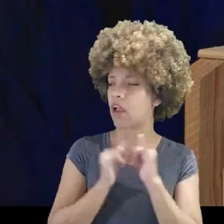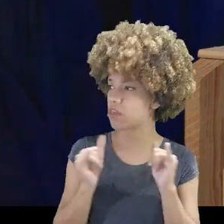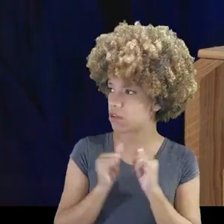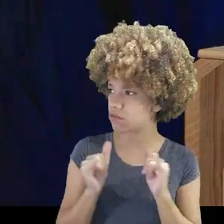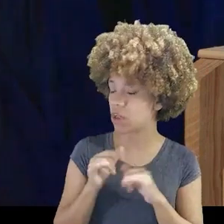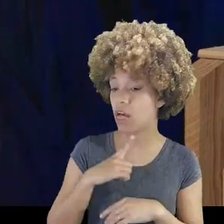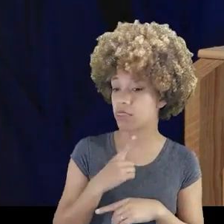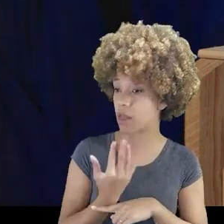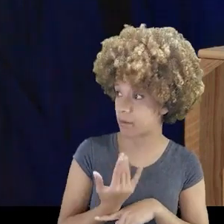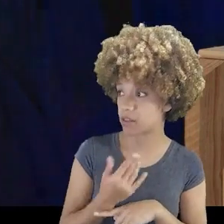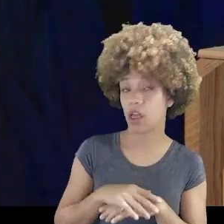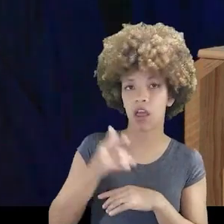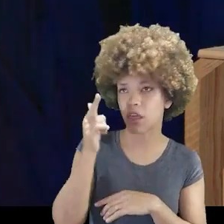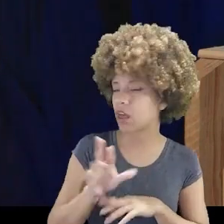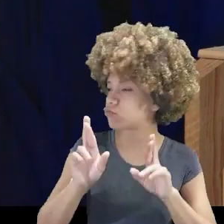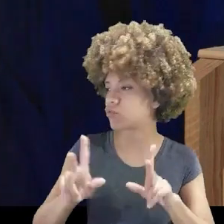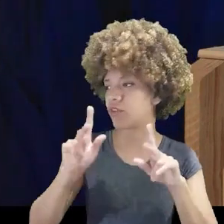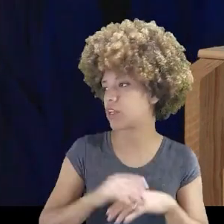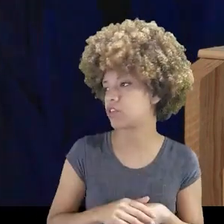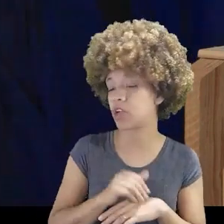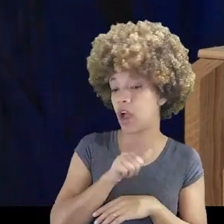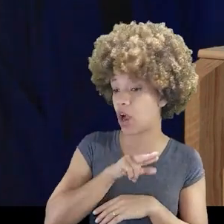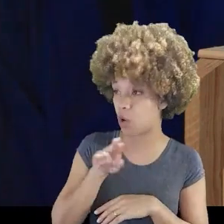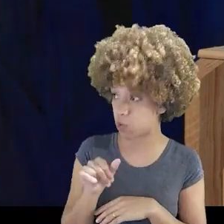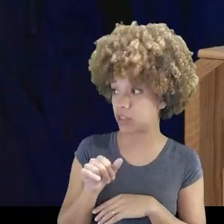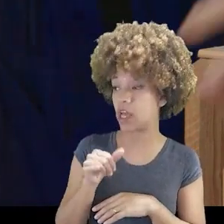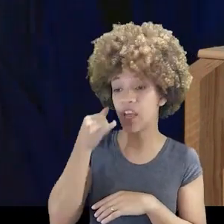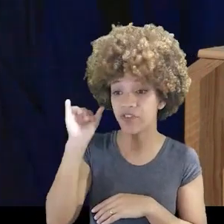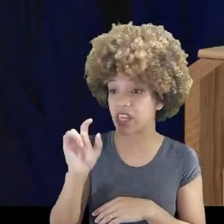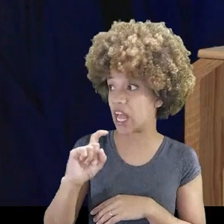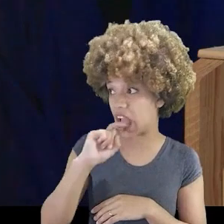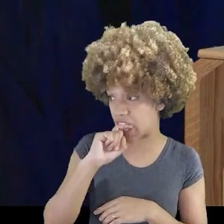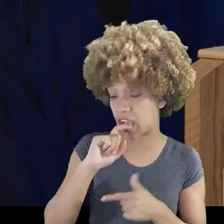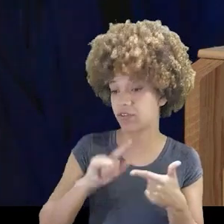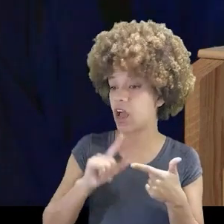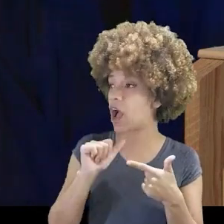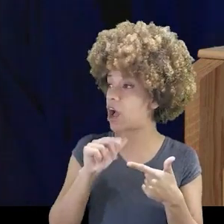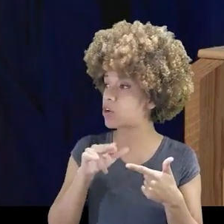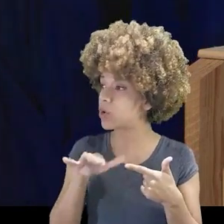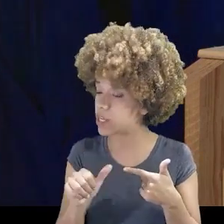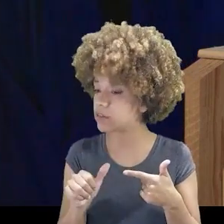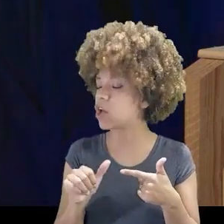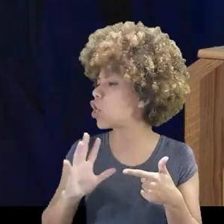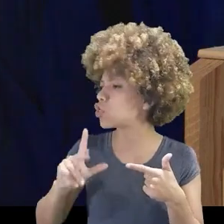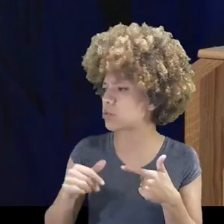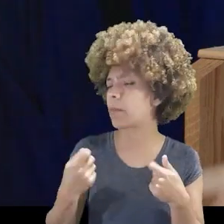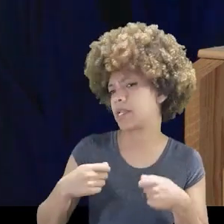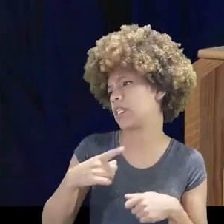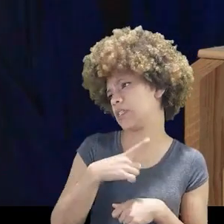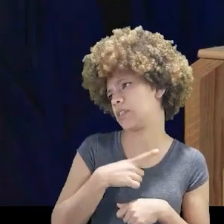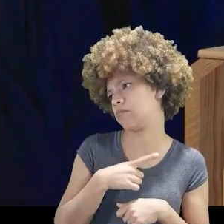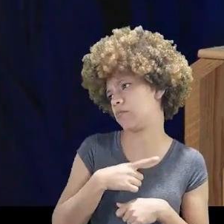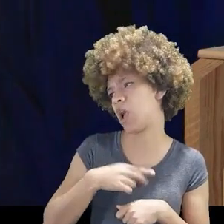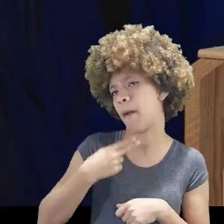energeticamente em planta que é coisa do outro mundo Arruda tira inveja é Aroeira é tão bom dia que tem um pé de Aroeira em casa